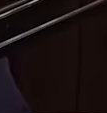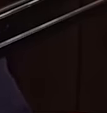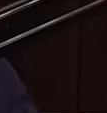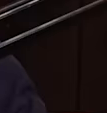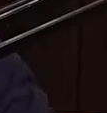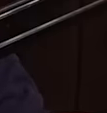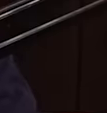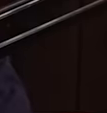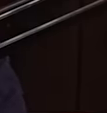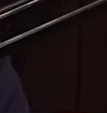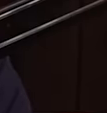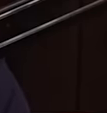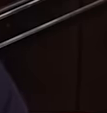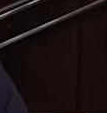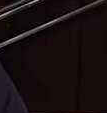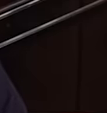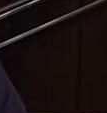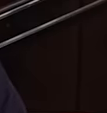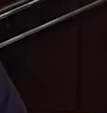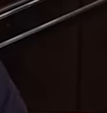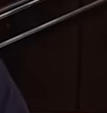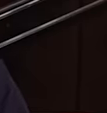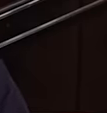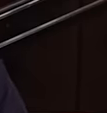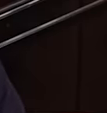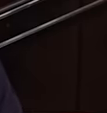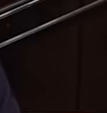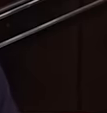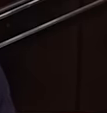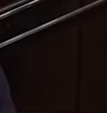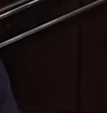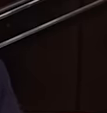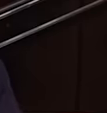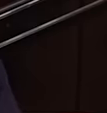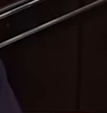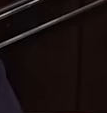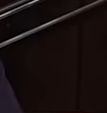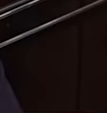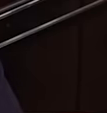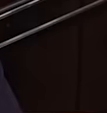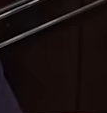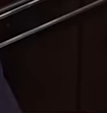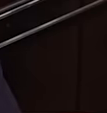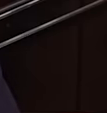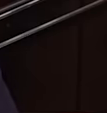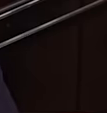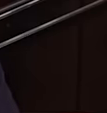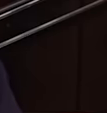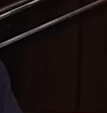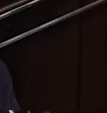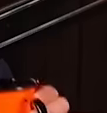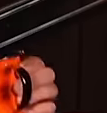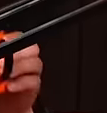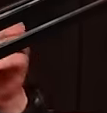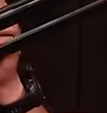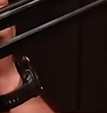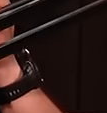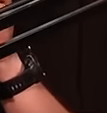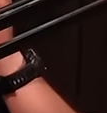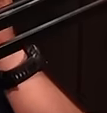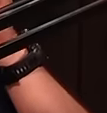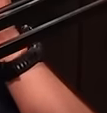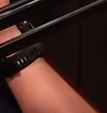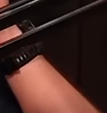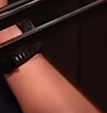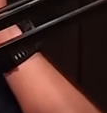debate. Agora, outra coisa que eu queria comentar é o Datena, por mais que o fonoaudiólogo dele tenha feito um bom trabalho aí,